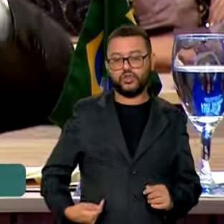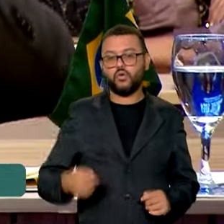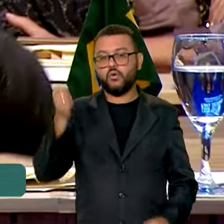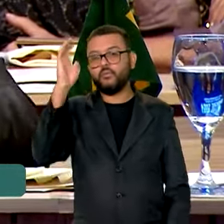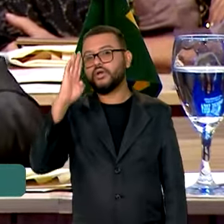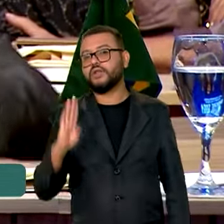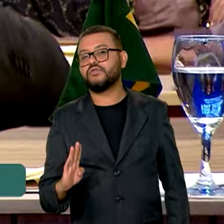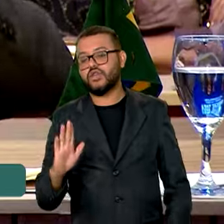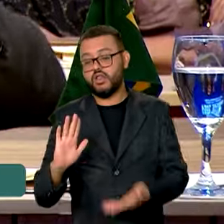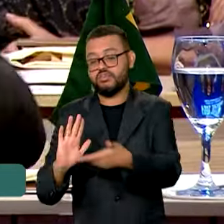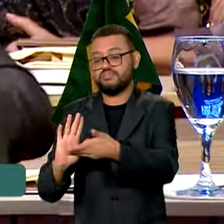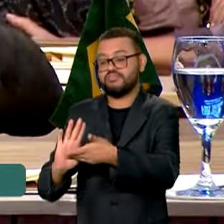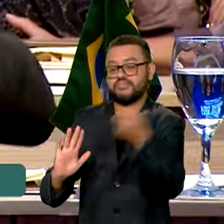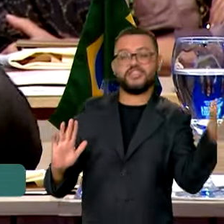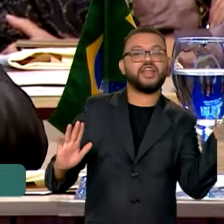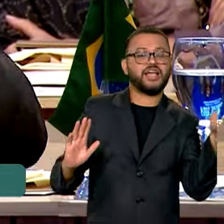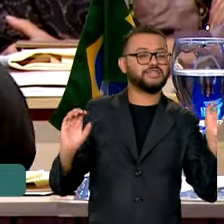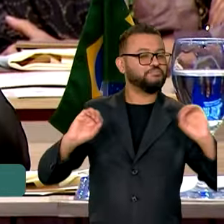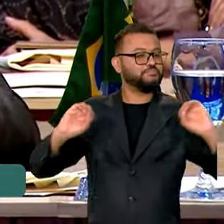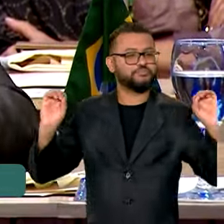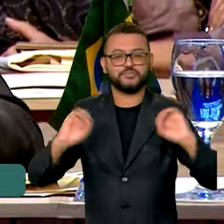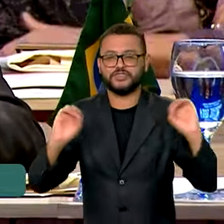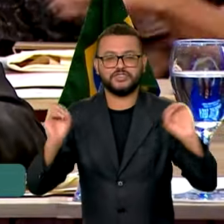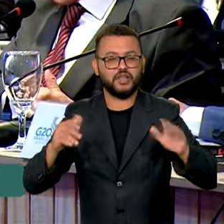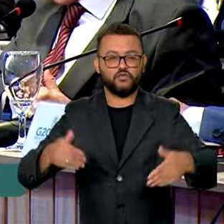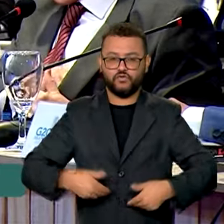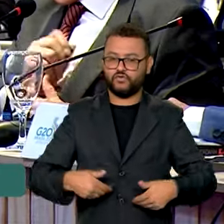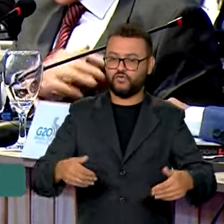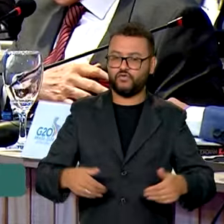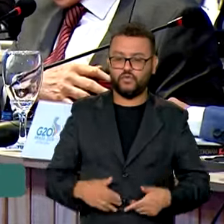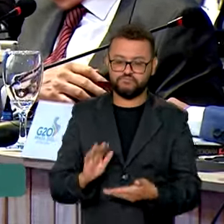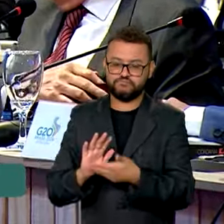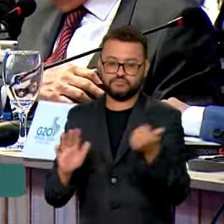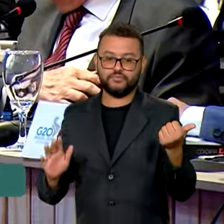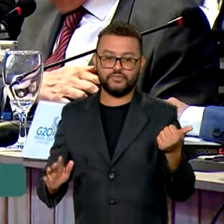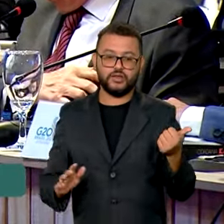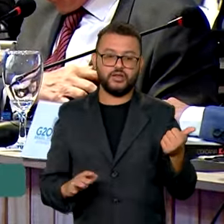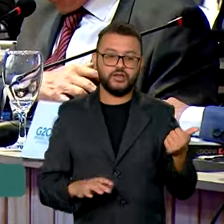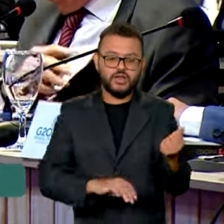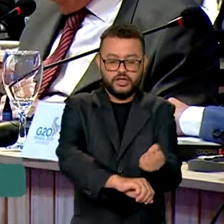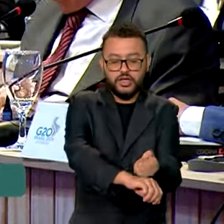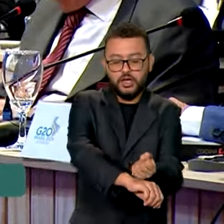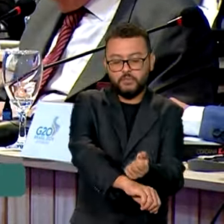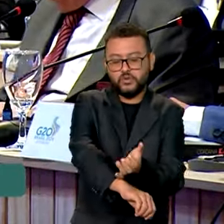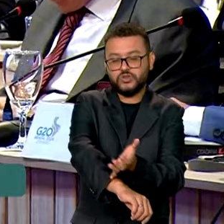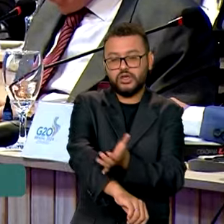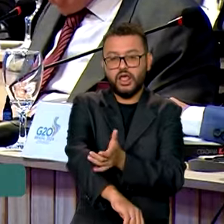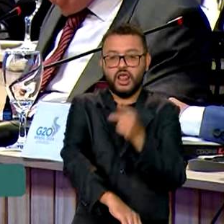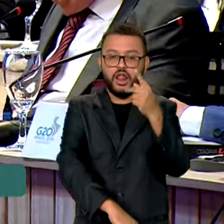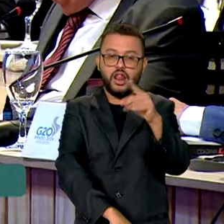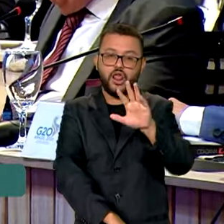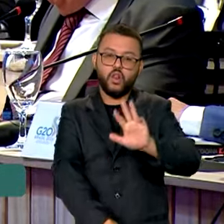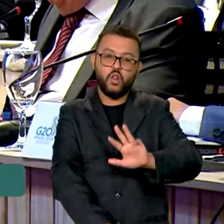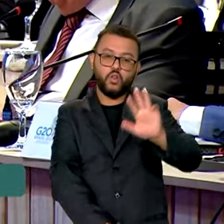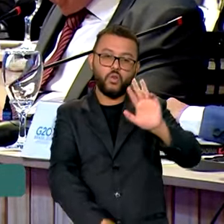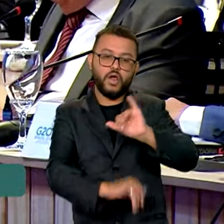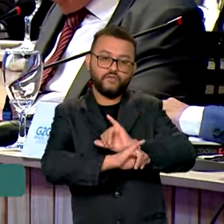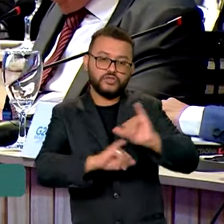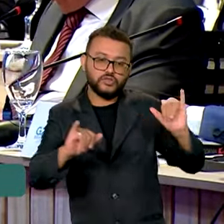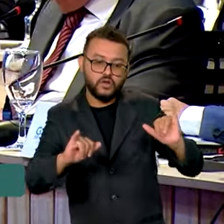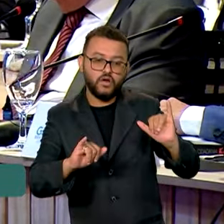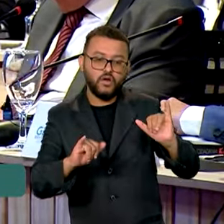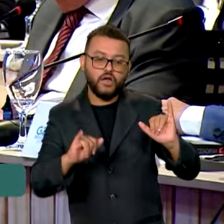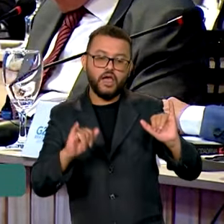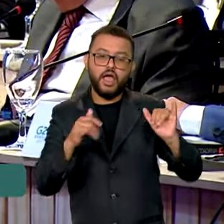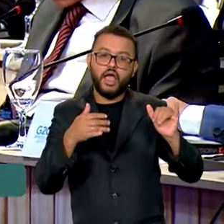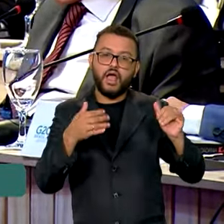Brasil saiu novamente do mapa da fome. Emocionado, Lula também voltou a dizer que o